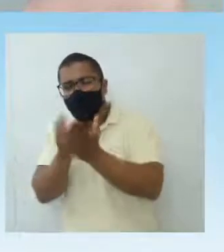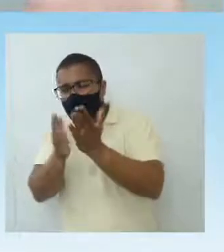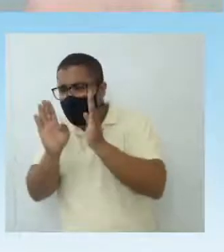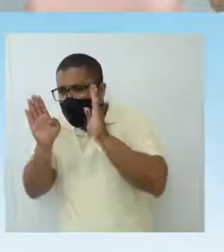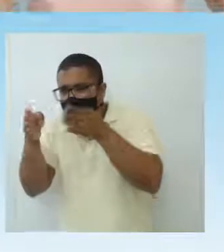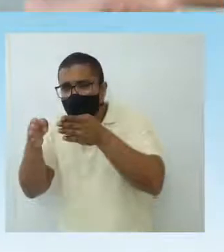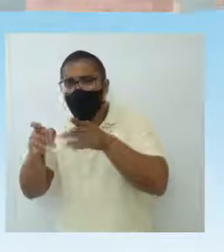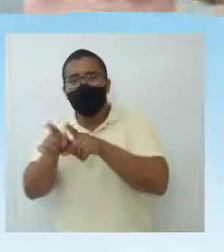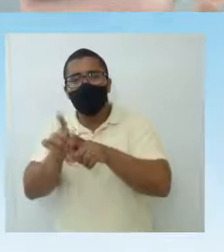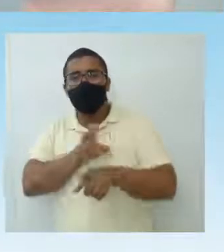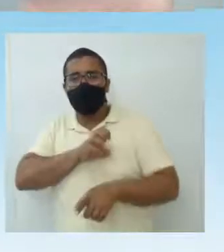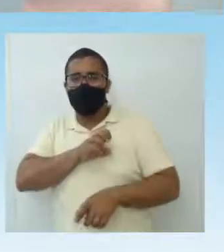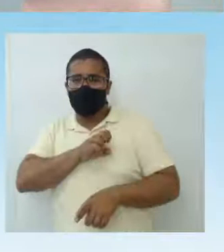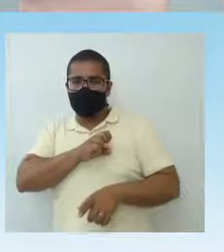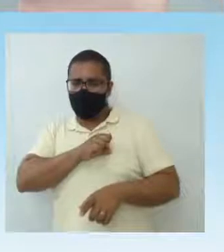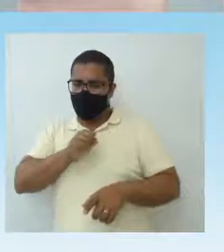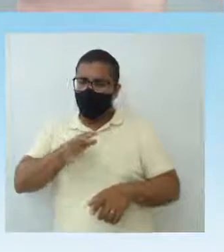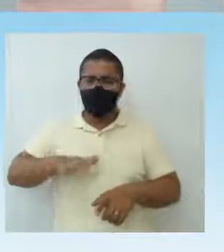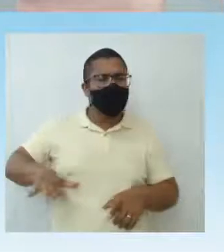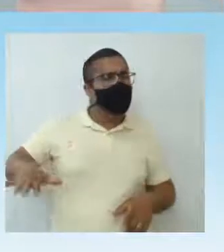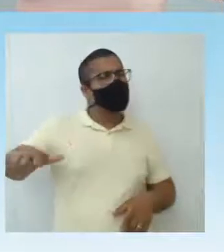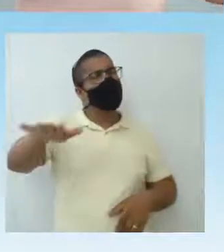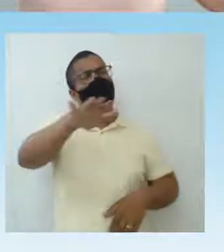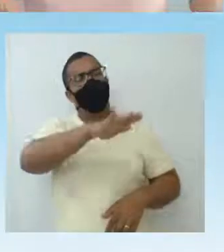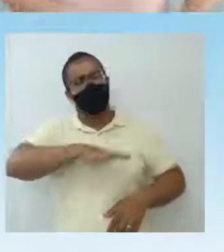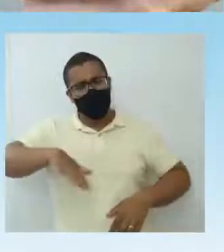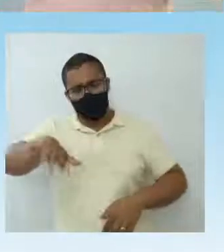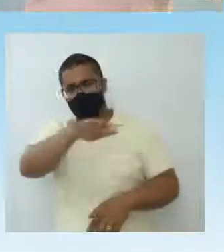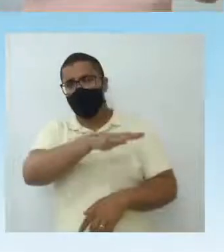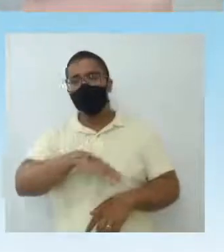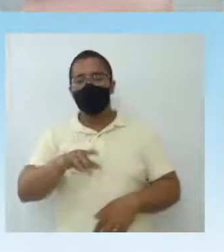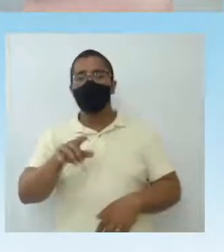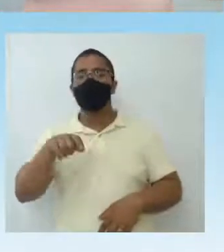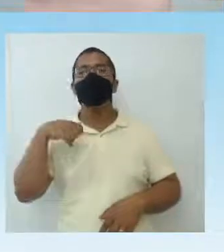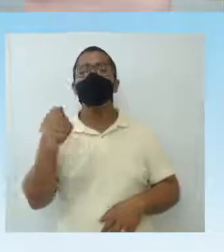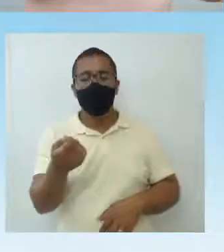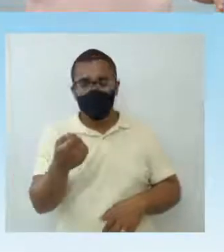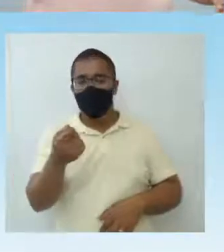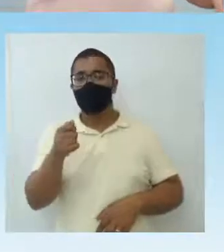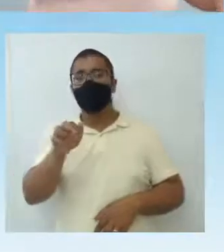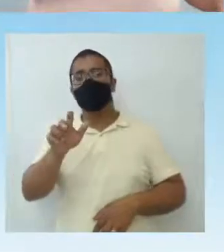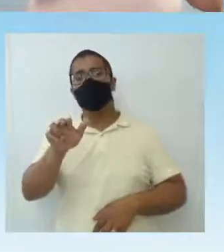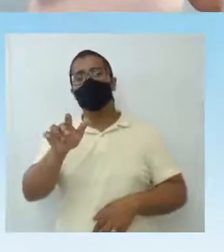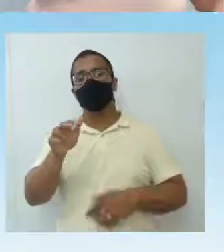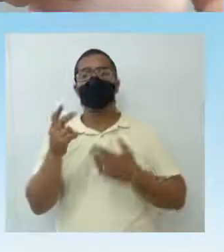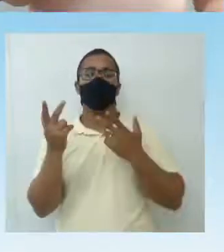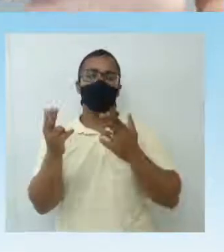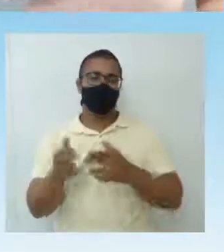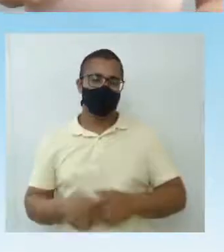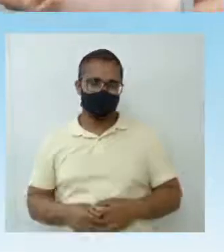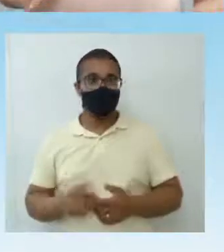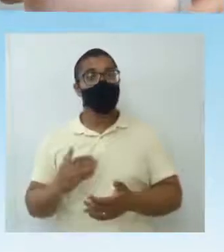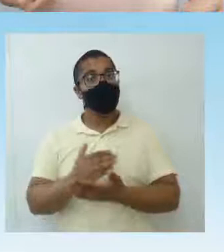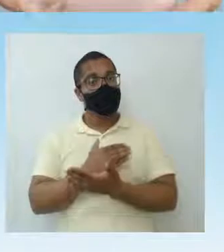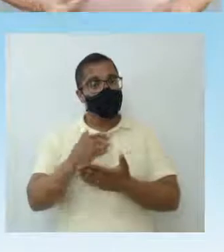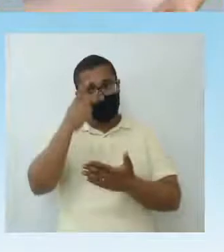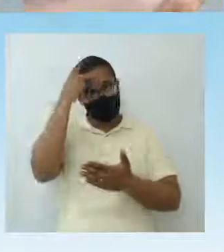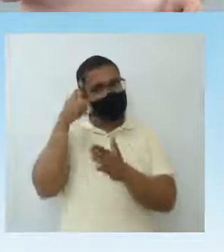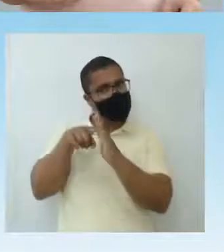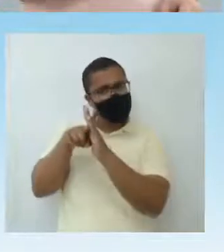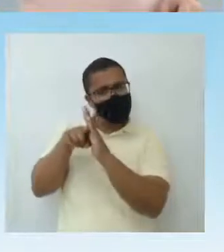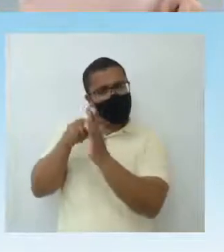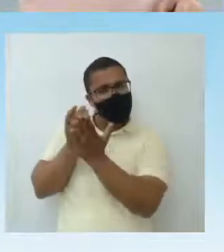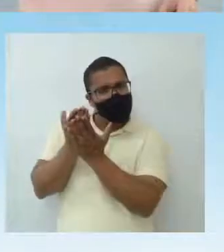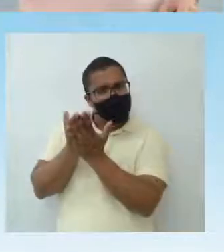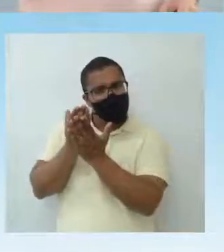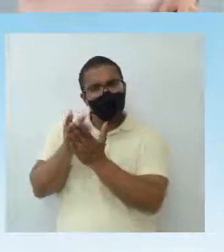quando amou todas as criaturas, chamando-as de irmãos. alguns estudiosos afirmam que sua